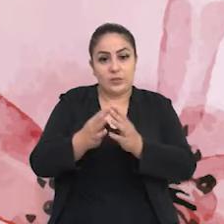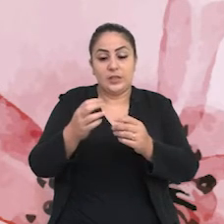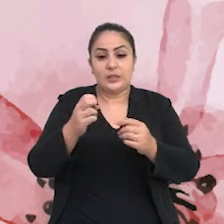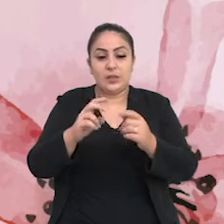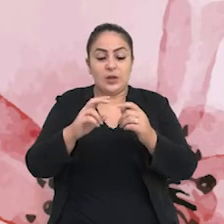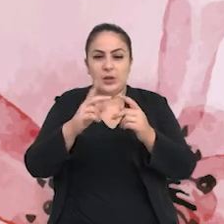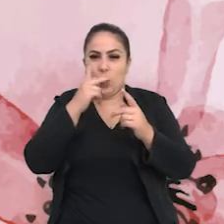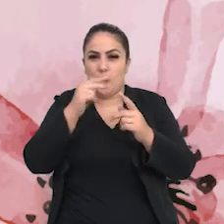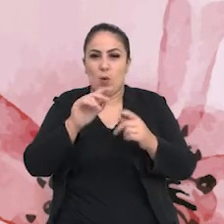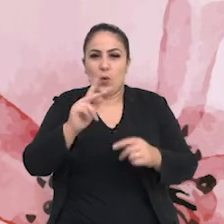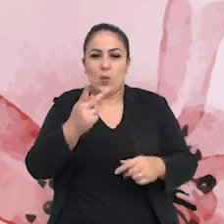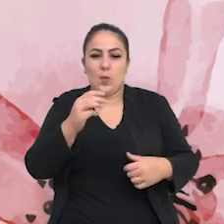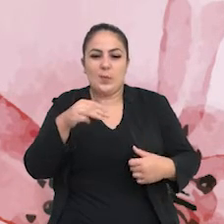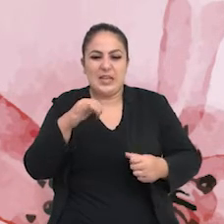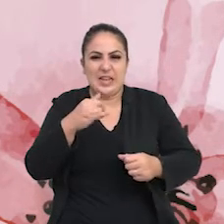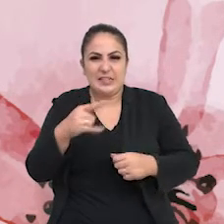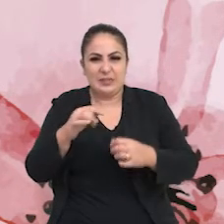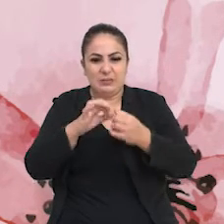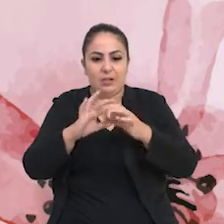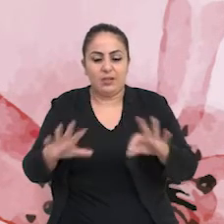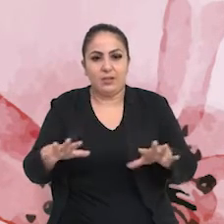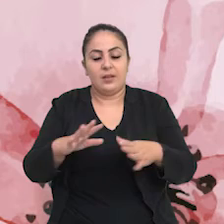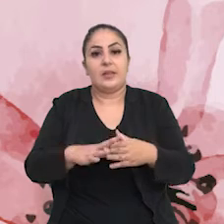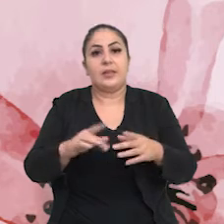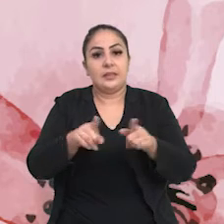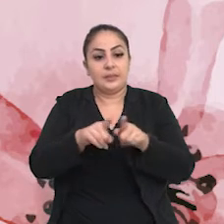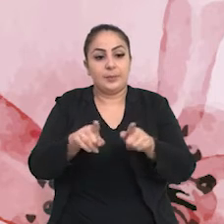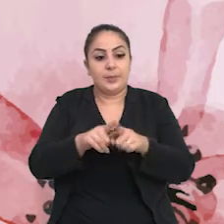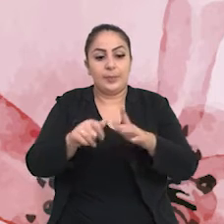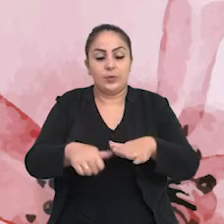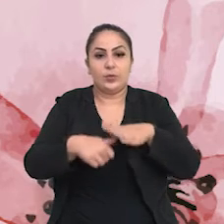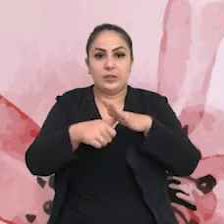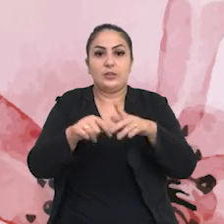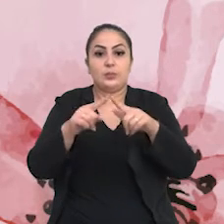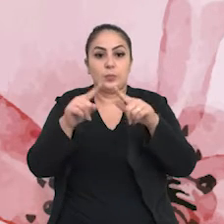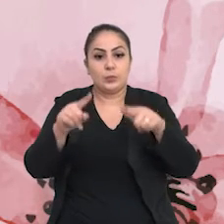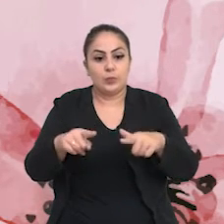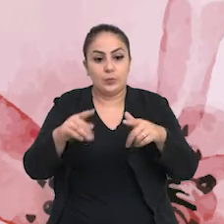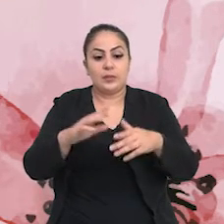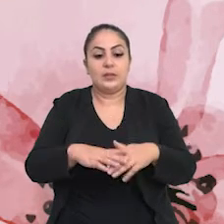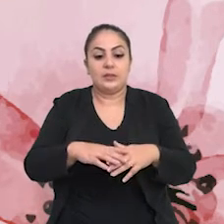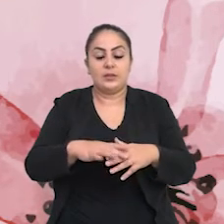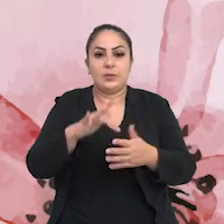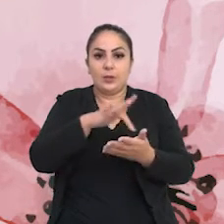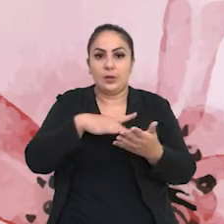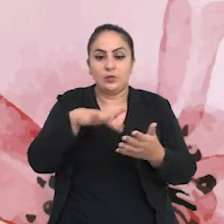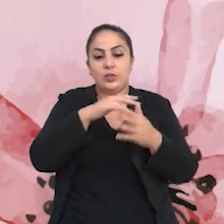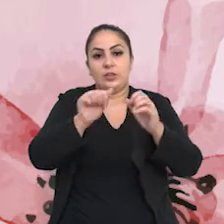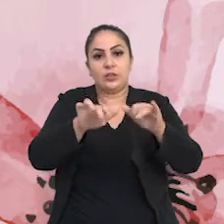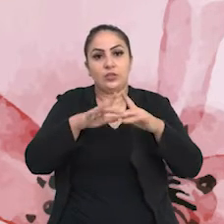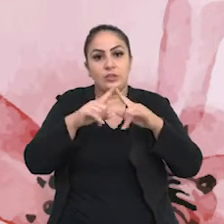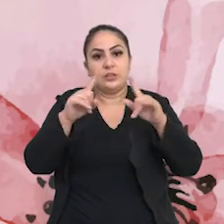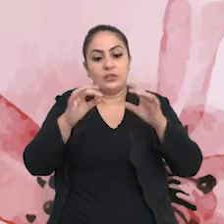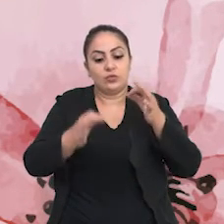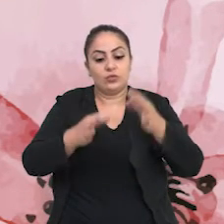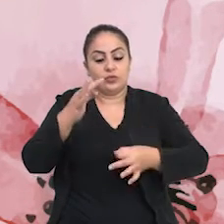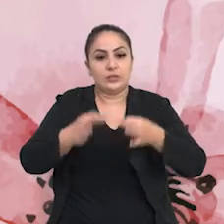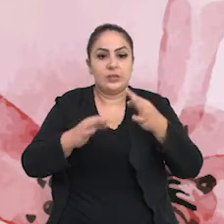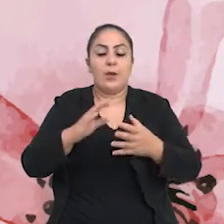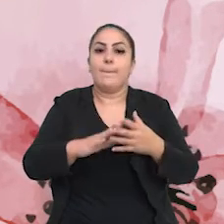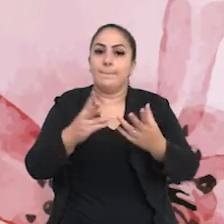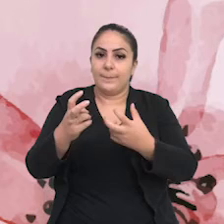discriminação, humilhação e é ultrajada por autoridades públicas em meio a uma audiência